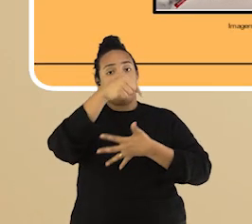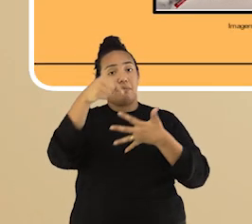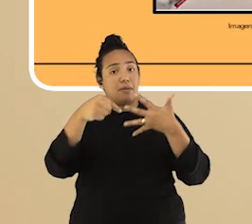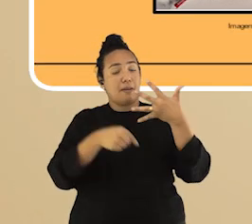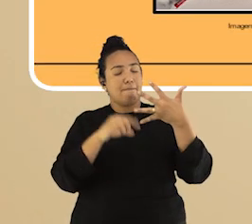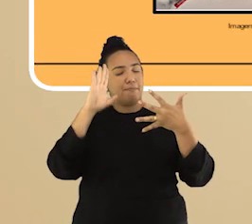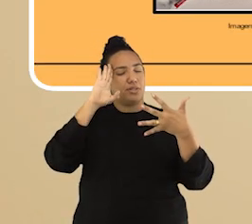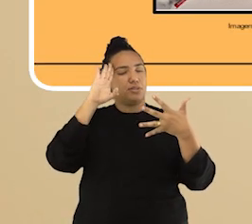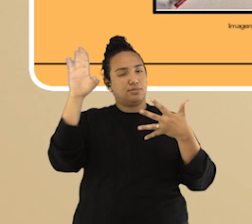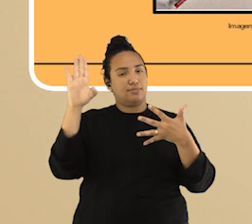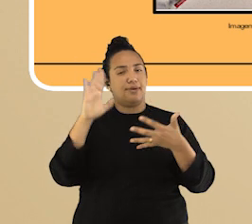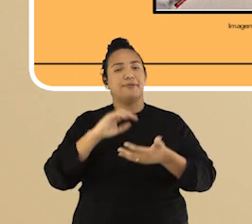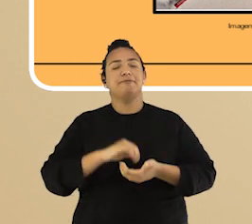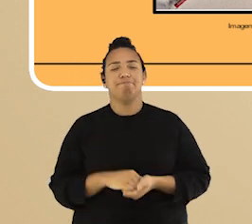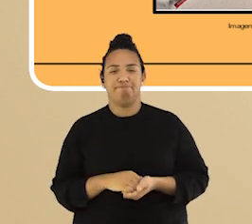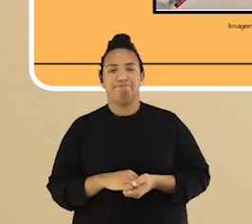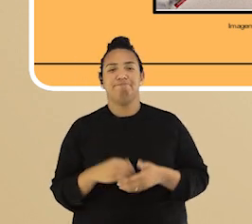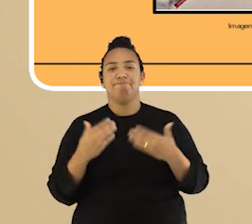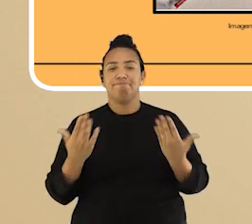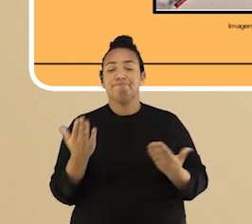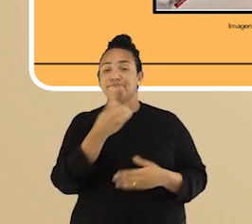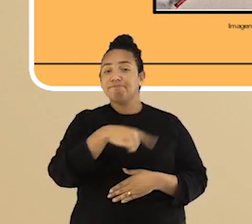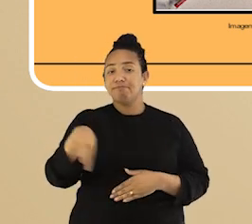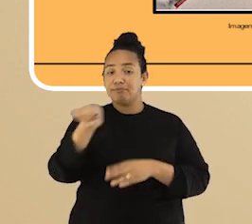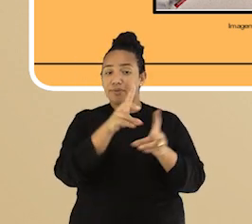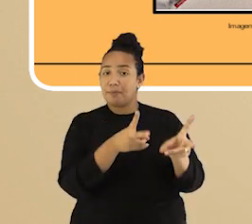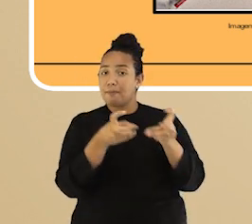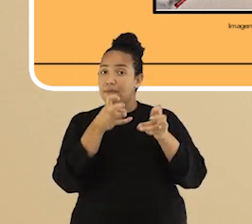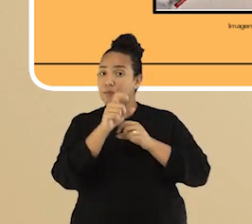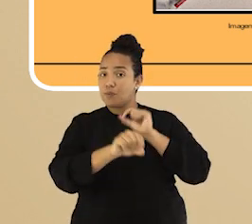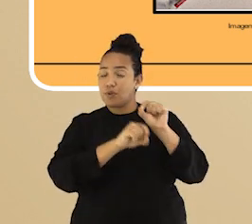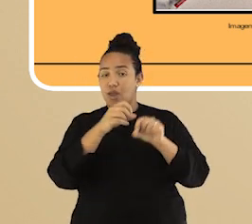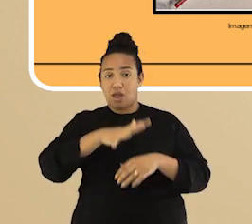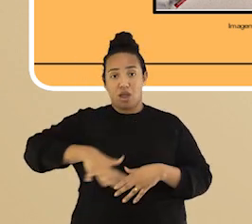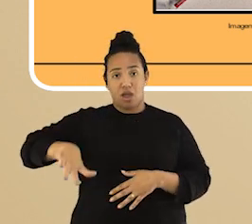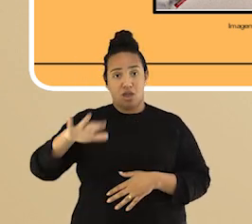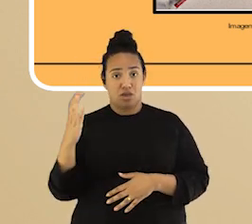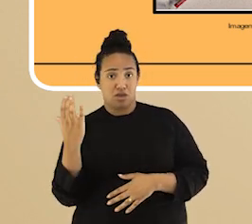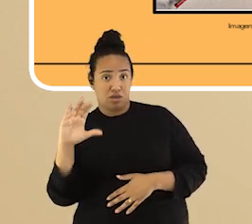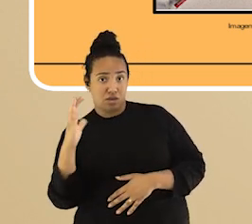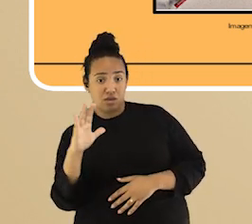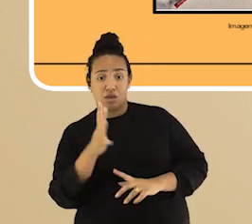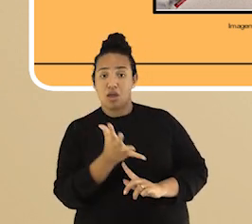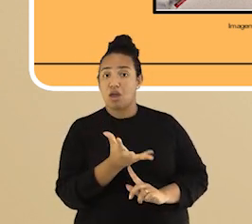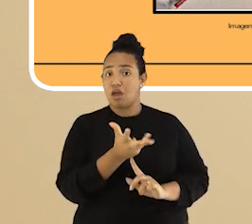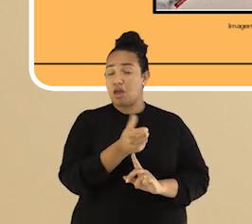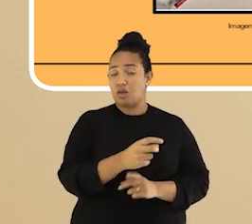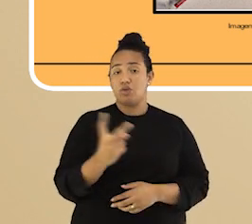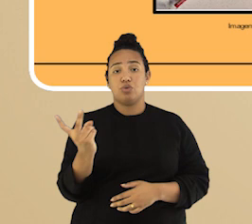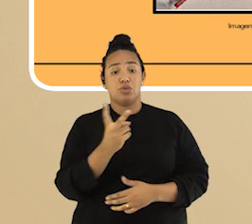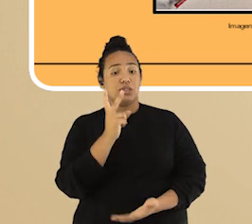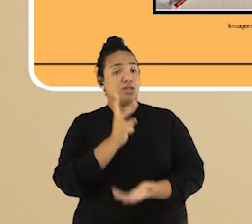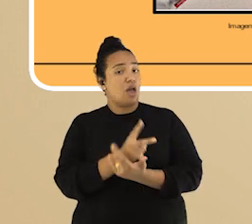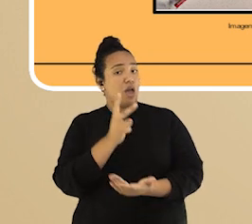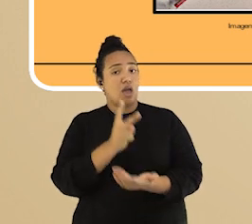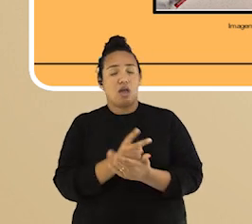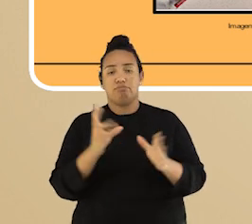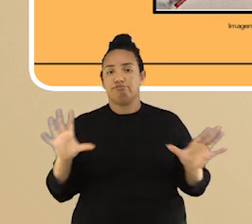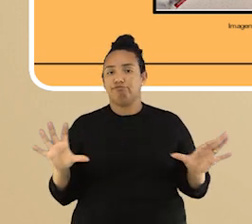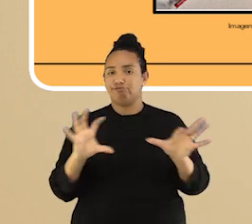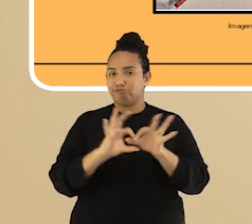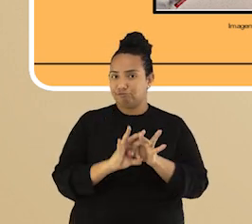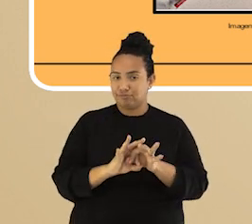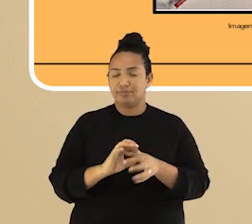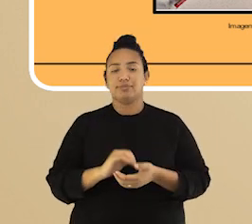nossa aula. Juntos podemos perceber que a ciência e a arte sempre estiveram lado a lado.